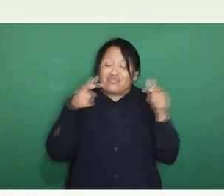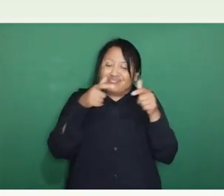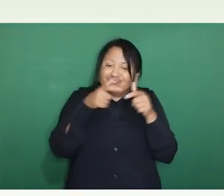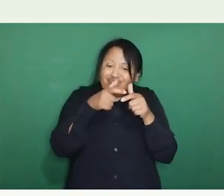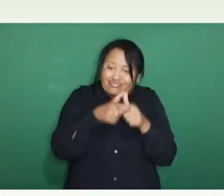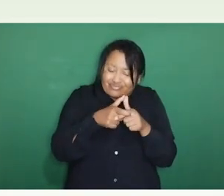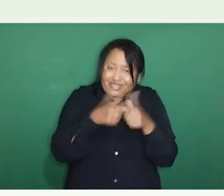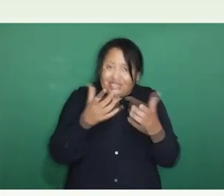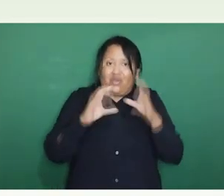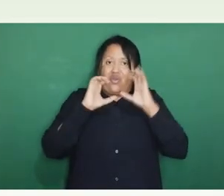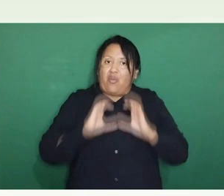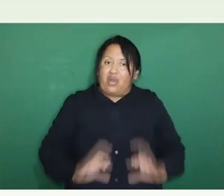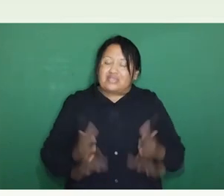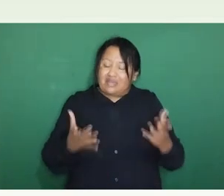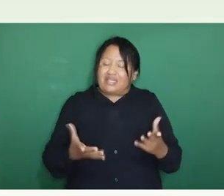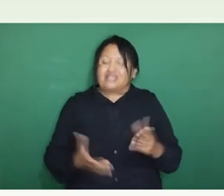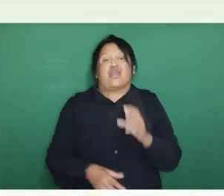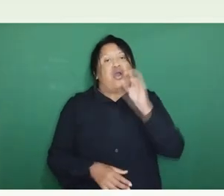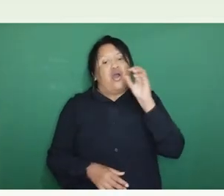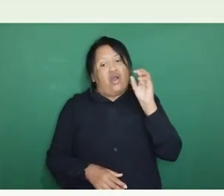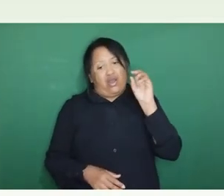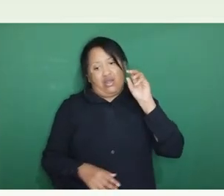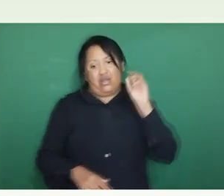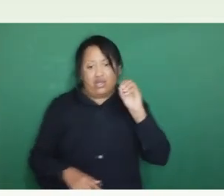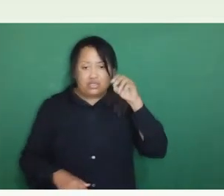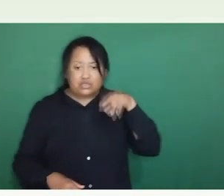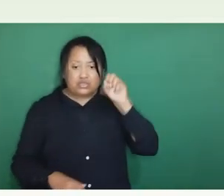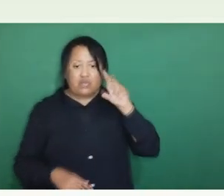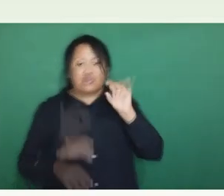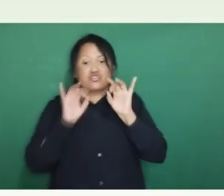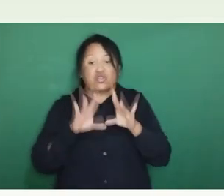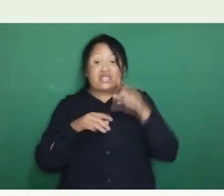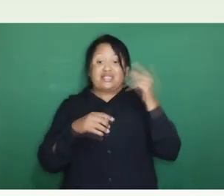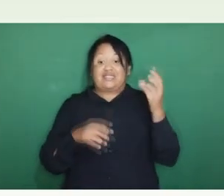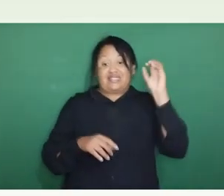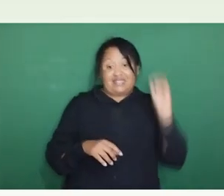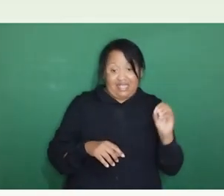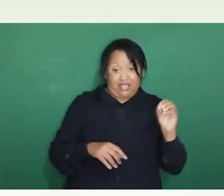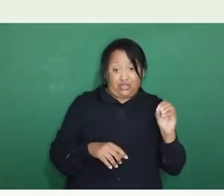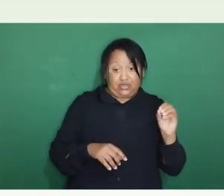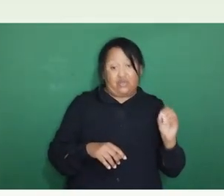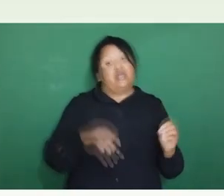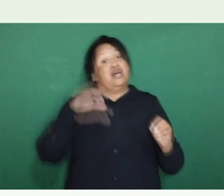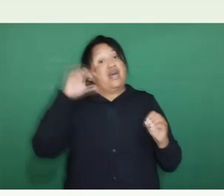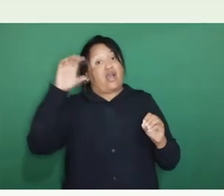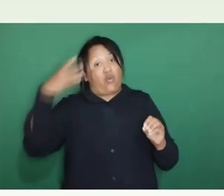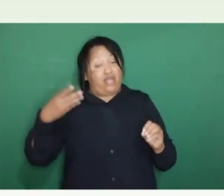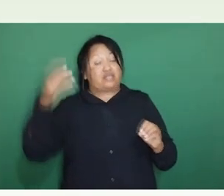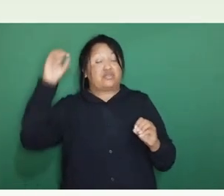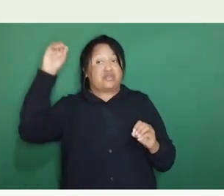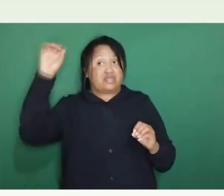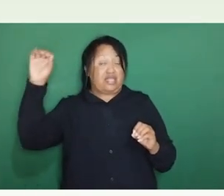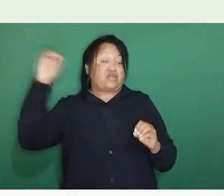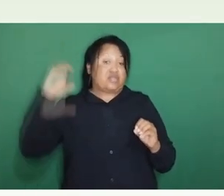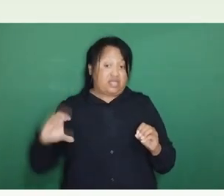diminuindo esse comportamento anômago ocorre somente entre 0 e 4° c Onde Ela atinge volume mínimo aqui